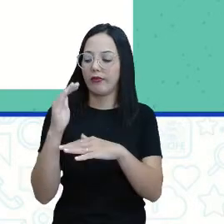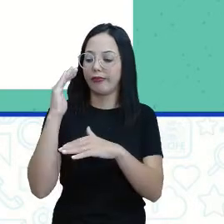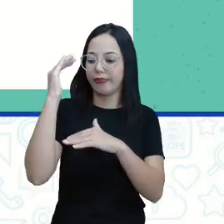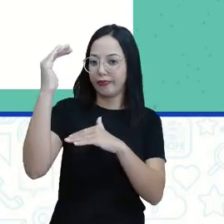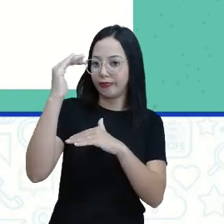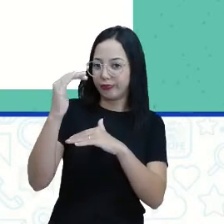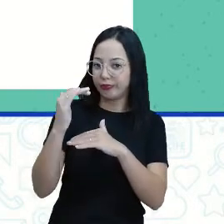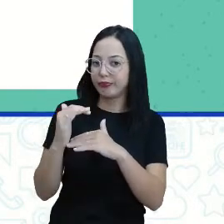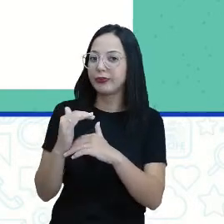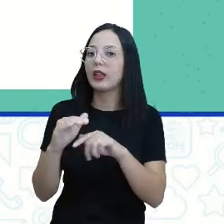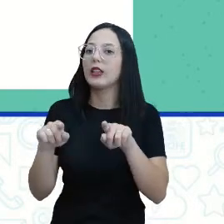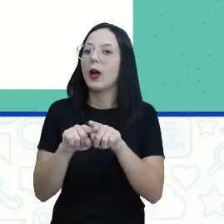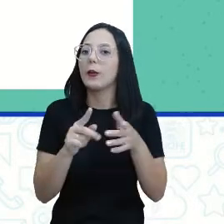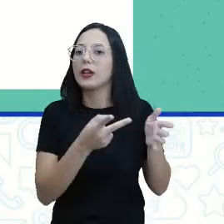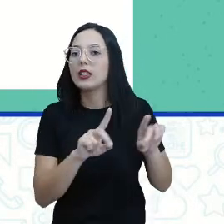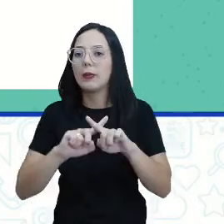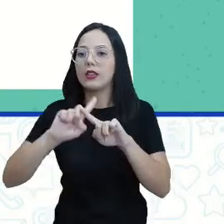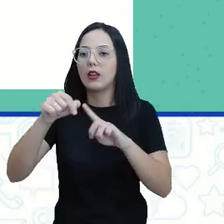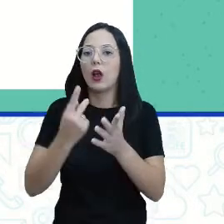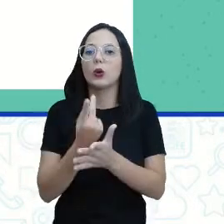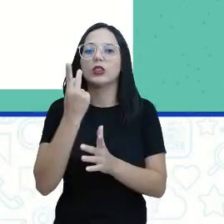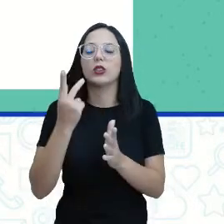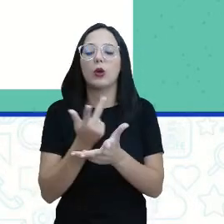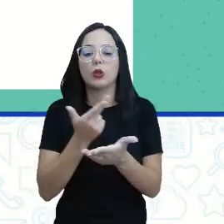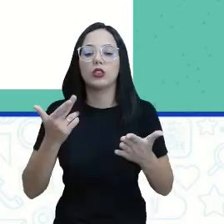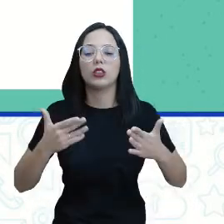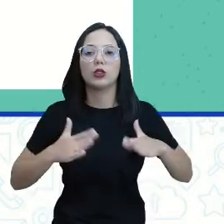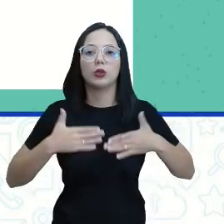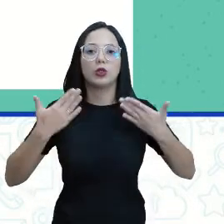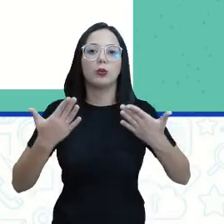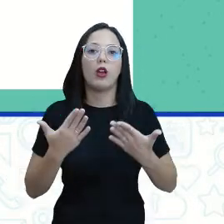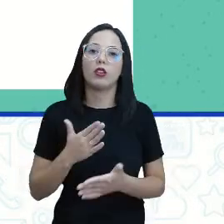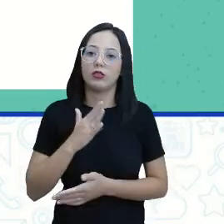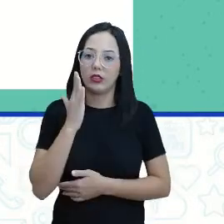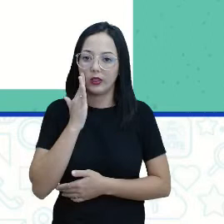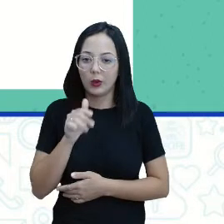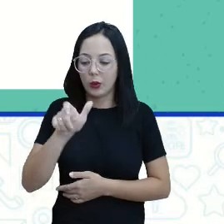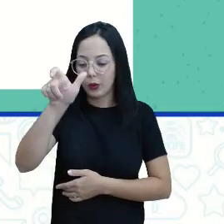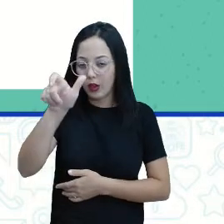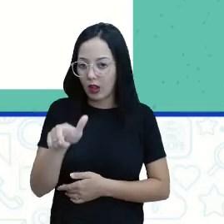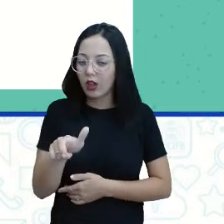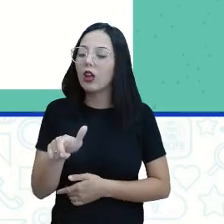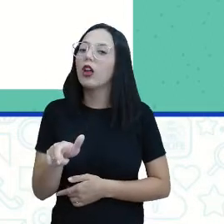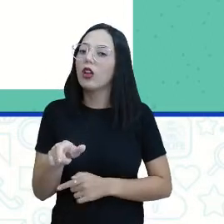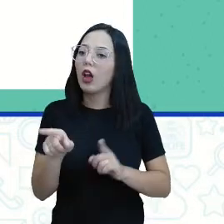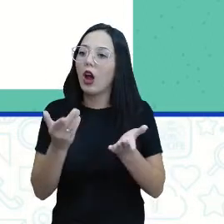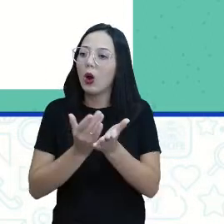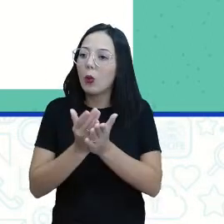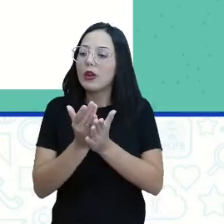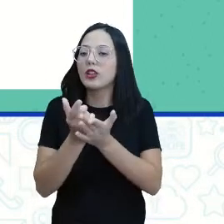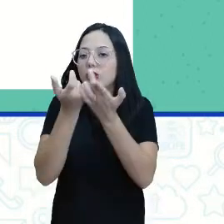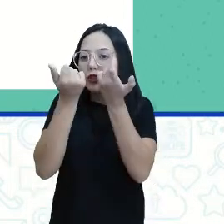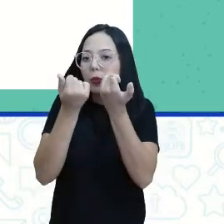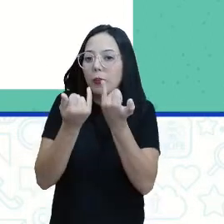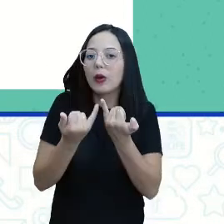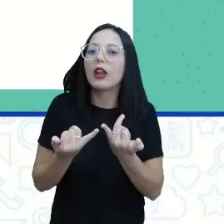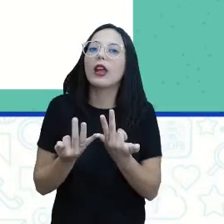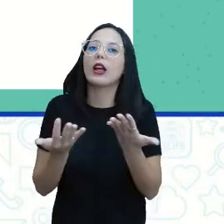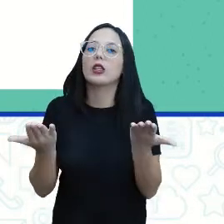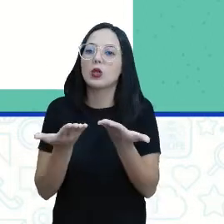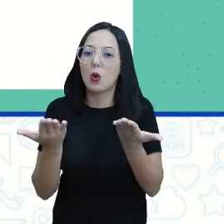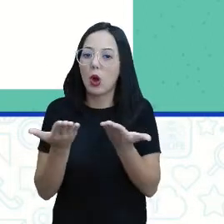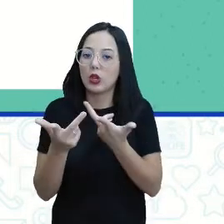enumeração. Na semana seguinte, aconteceu algo inesperado, dois pontos. E aqui eu vou introduzir uma explicação desse